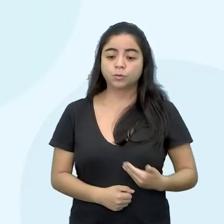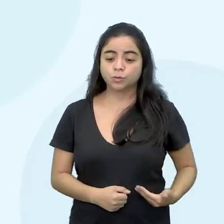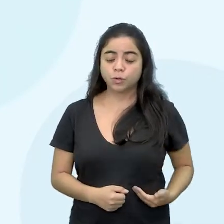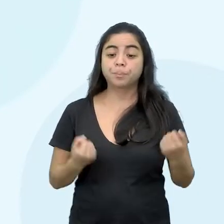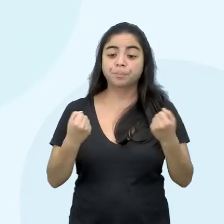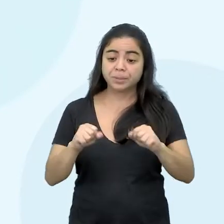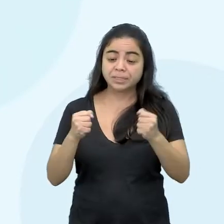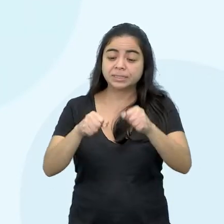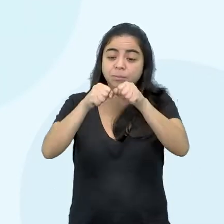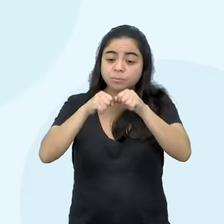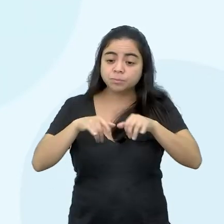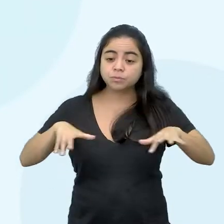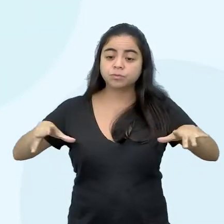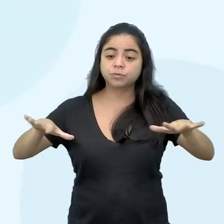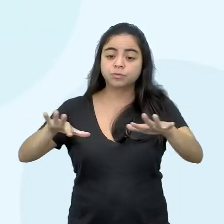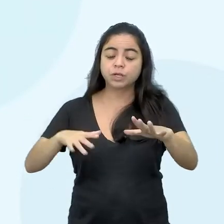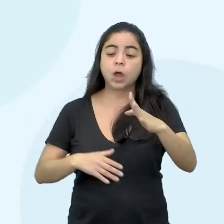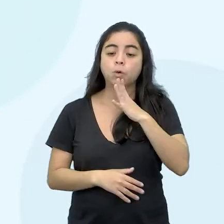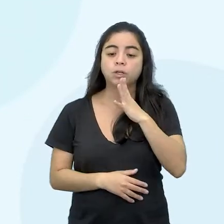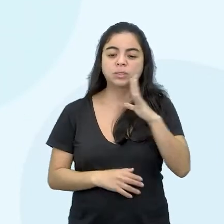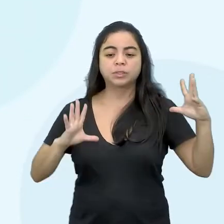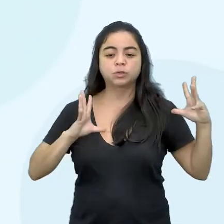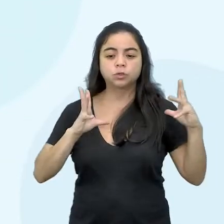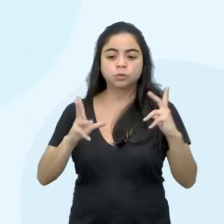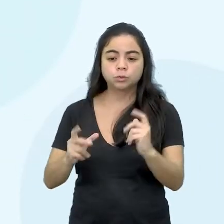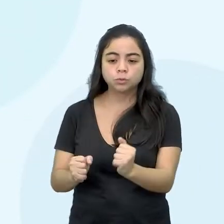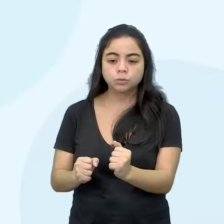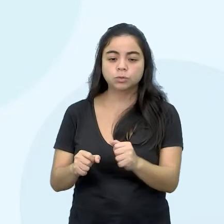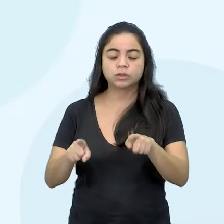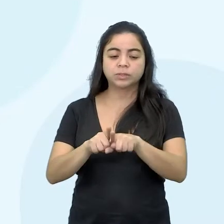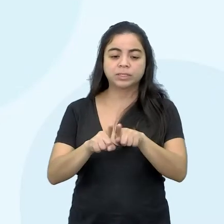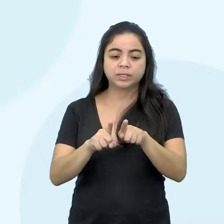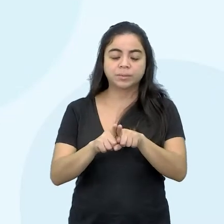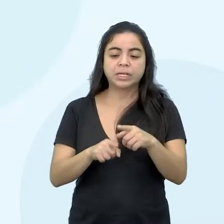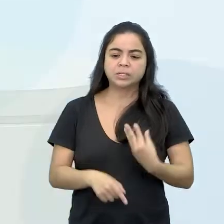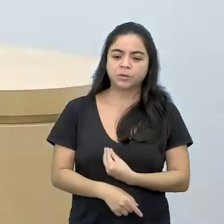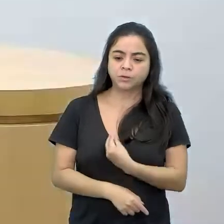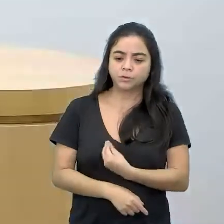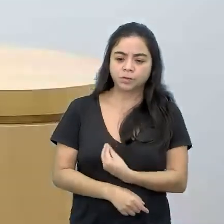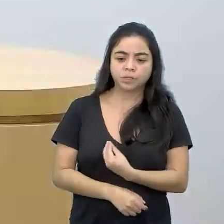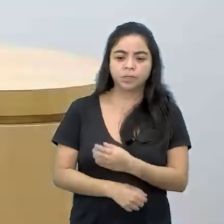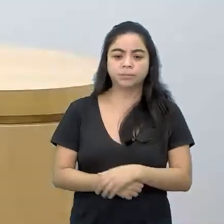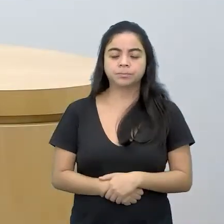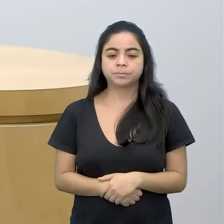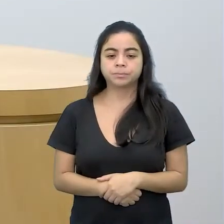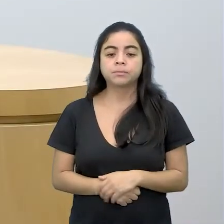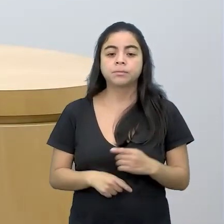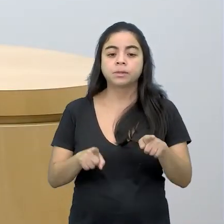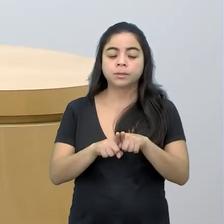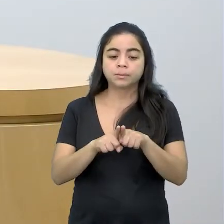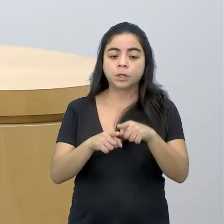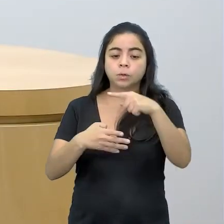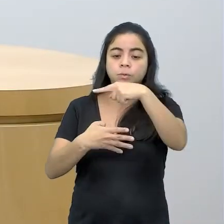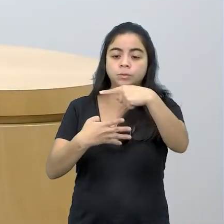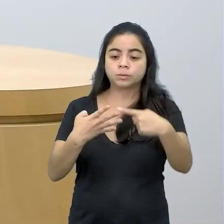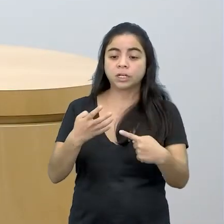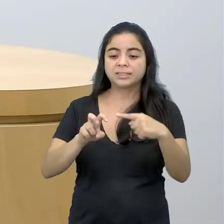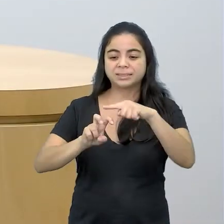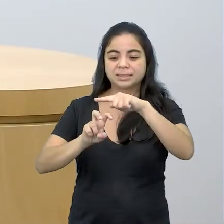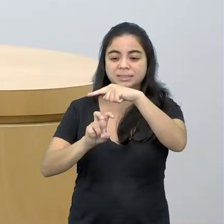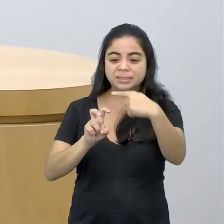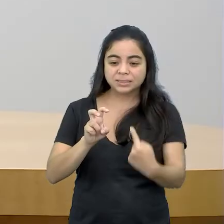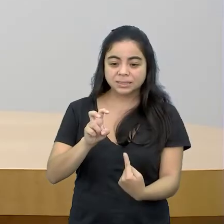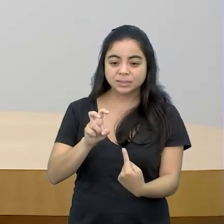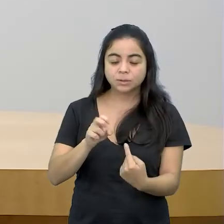publicizada, deverá ser de conhecimento de todos, e o princípio da eficiência. Esses são os 5 princípios que